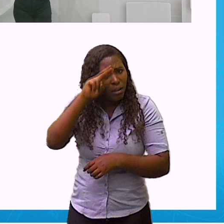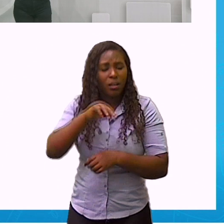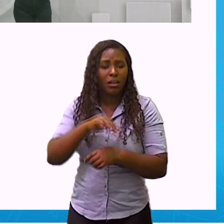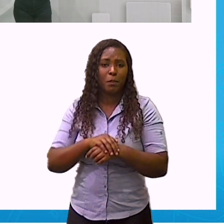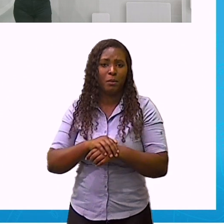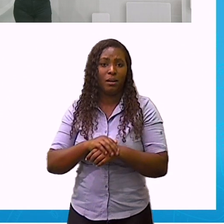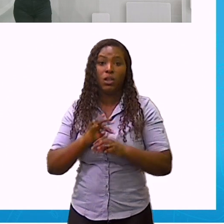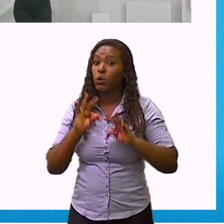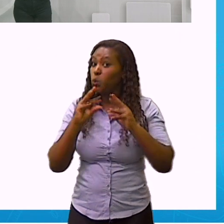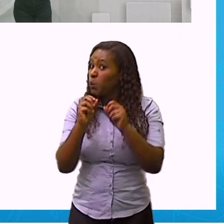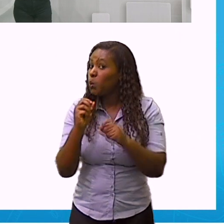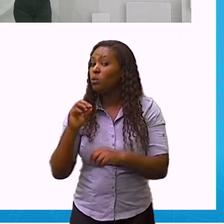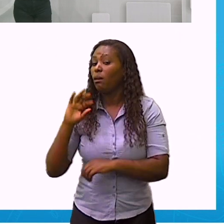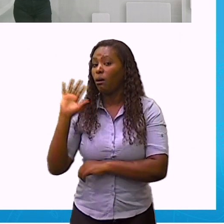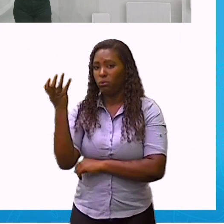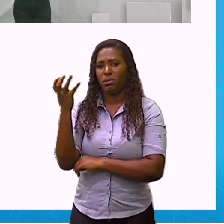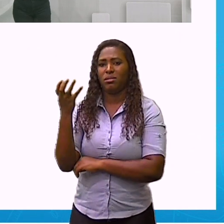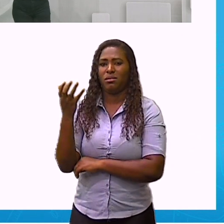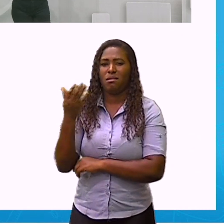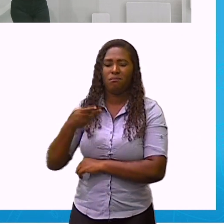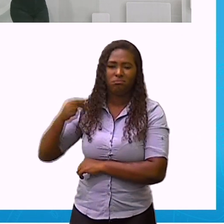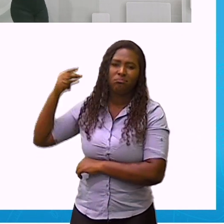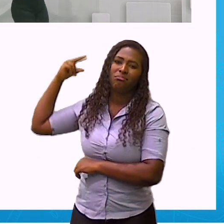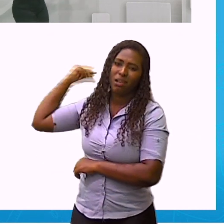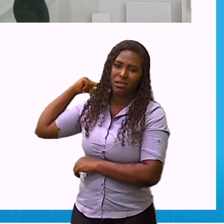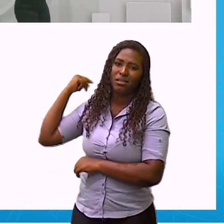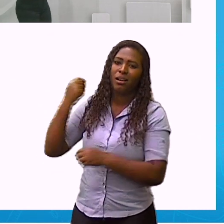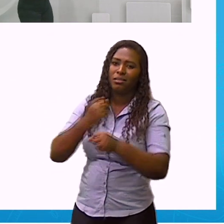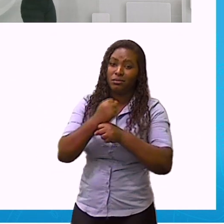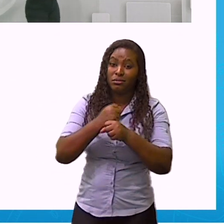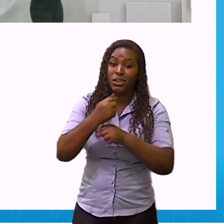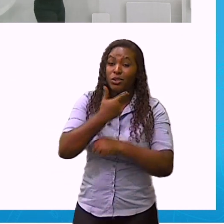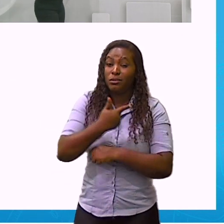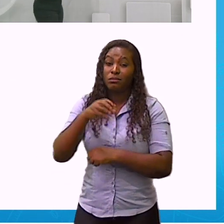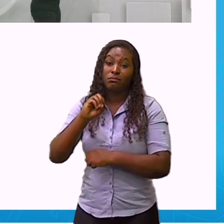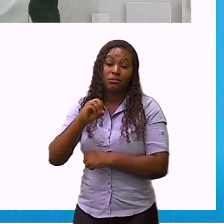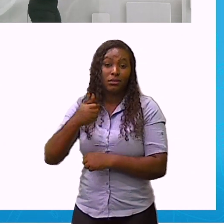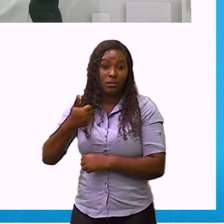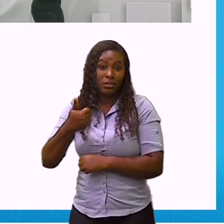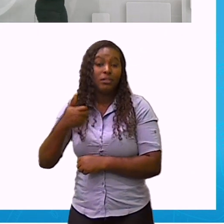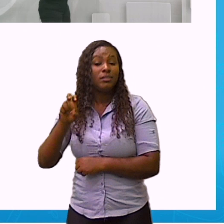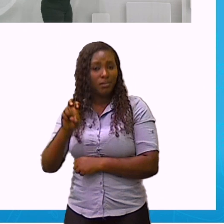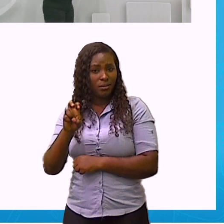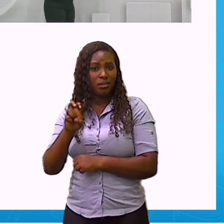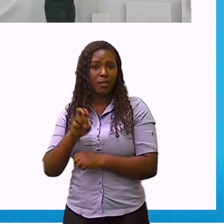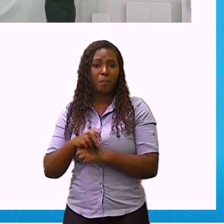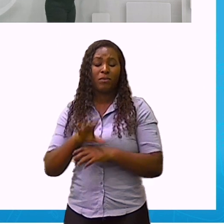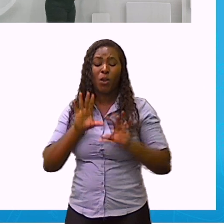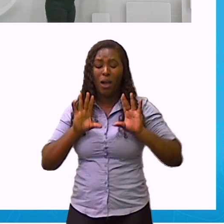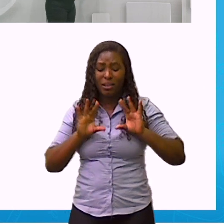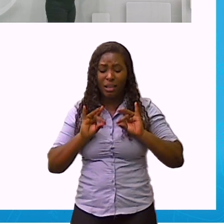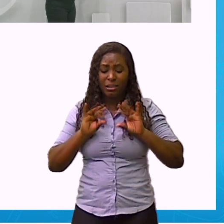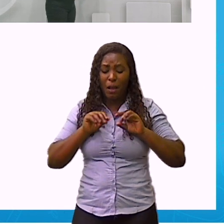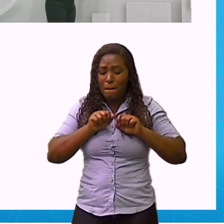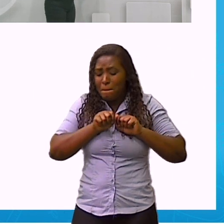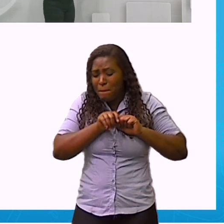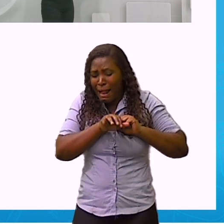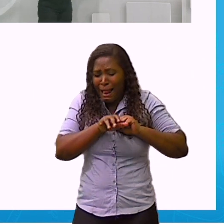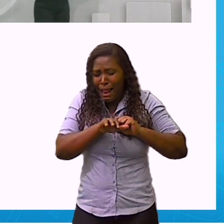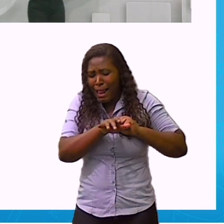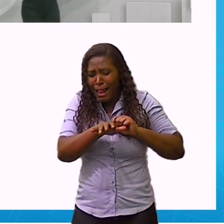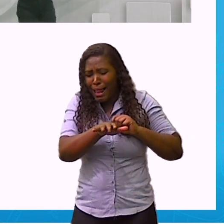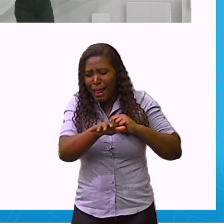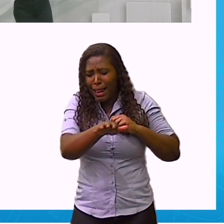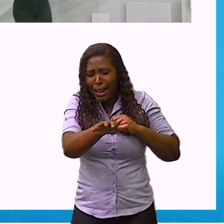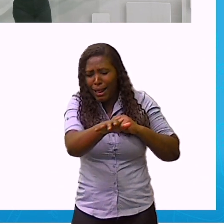nós passamos naquela época, não é isso? Então, a lama percorreu aqui tudo até chegar lá